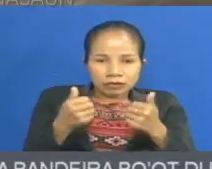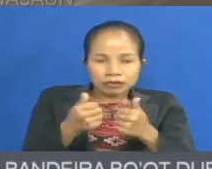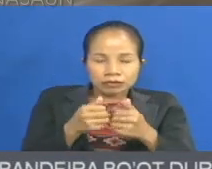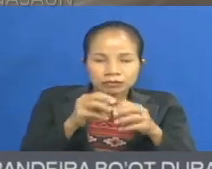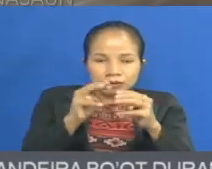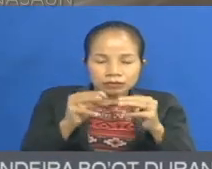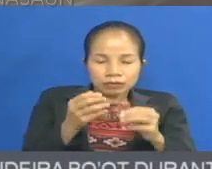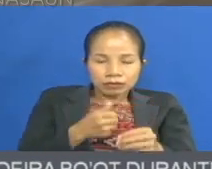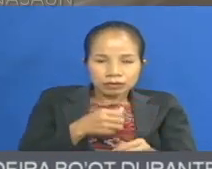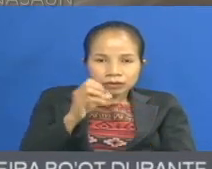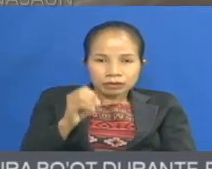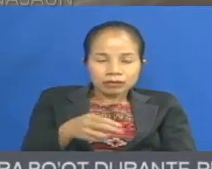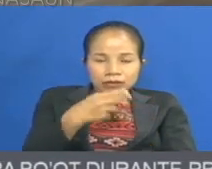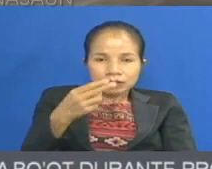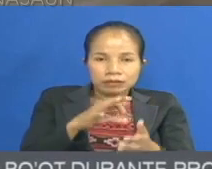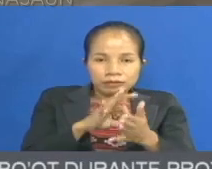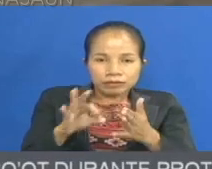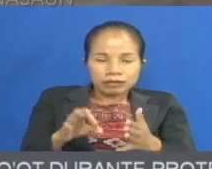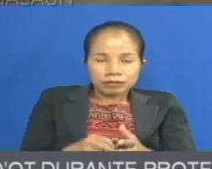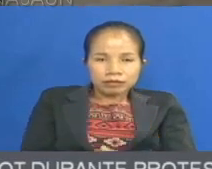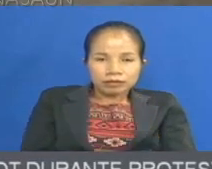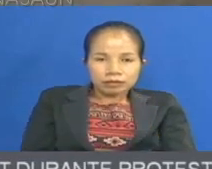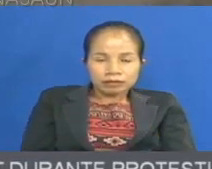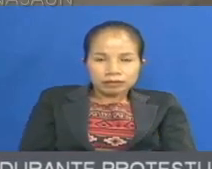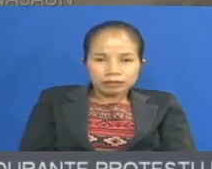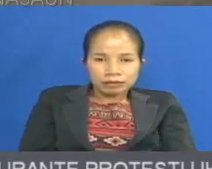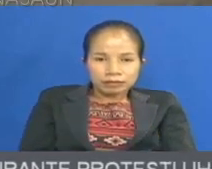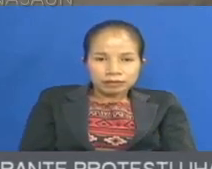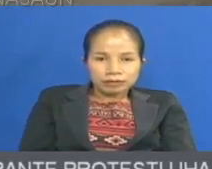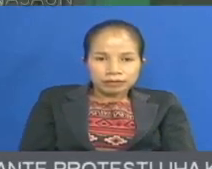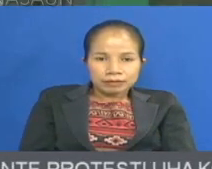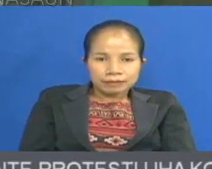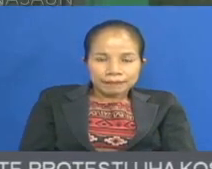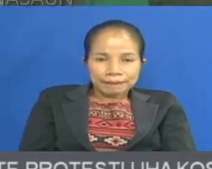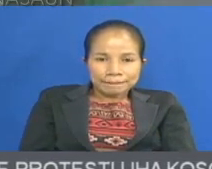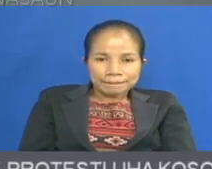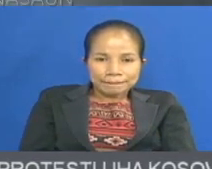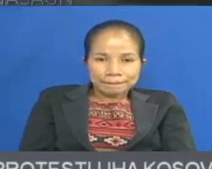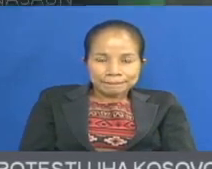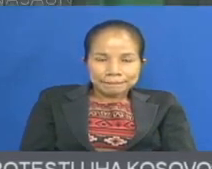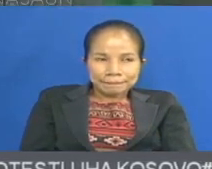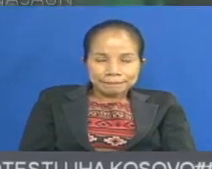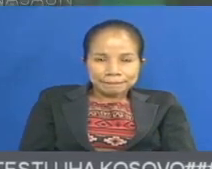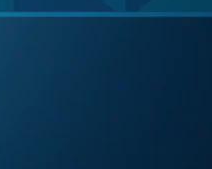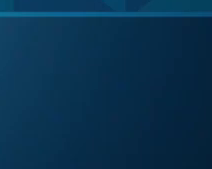município Ainaru iha quinta feira ne. Husi município Ainaru, Napoleão Xavier ba